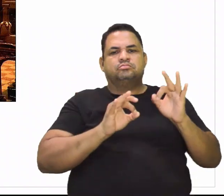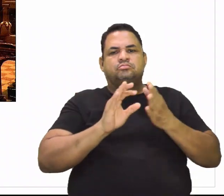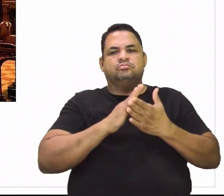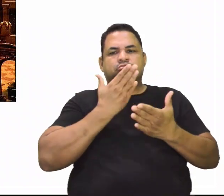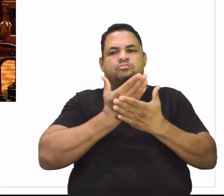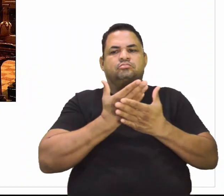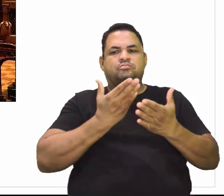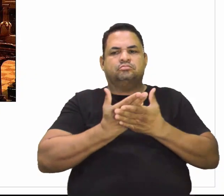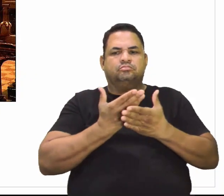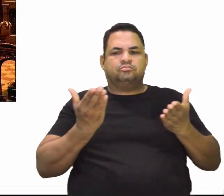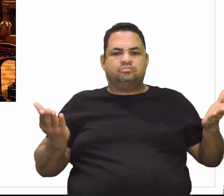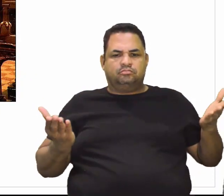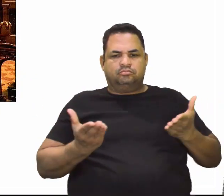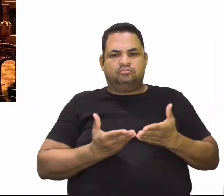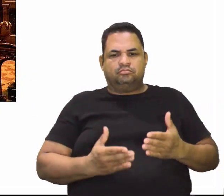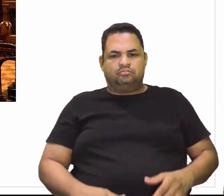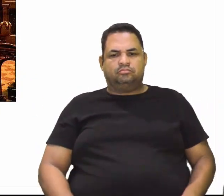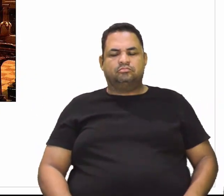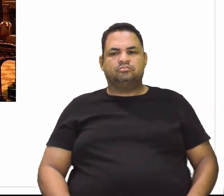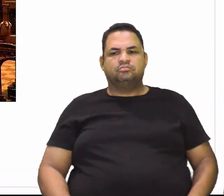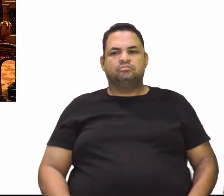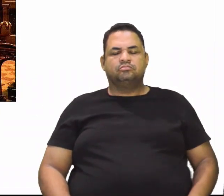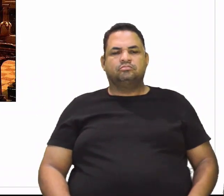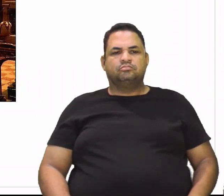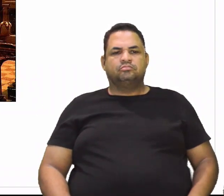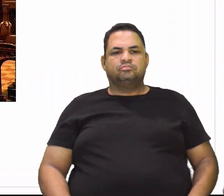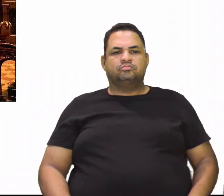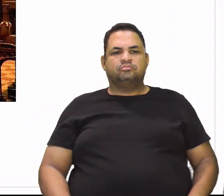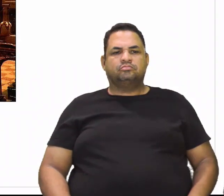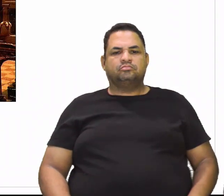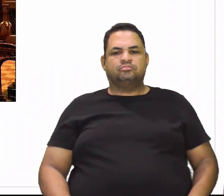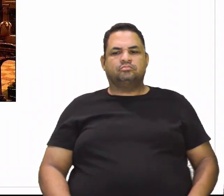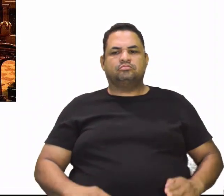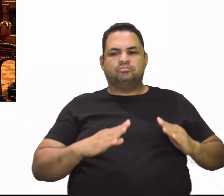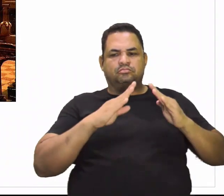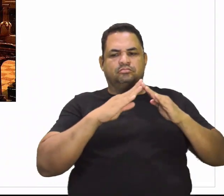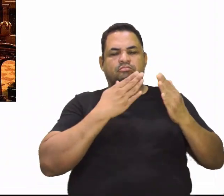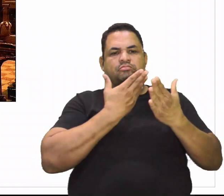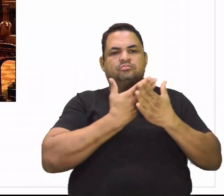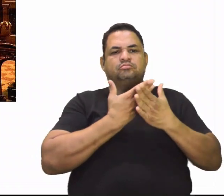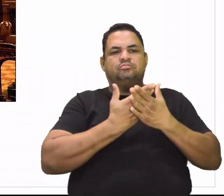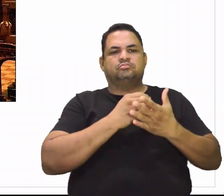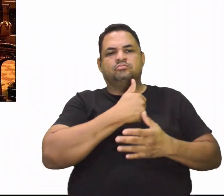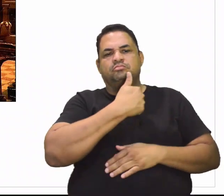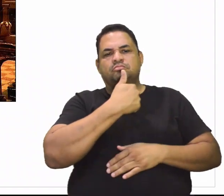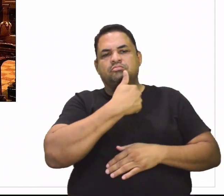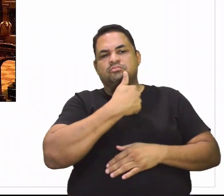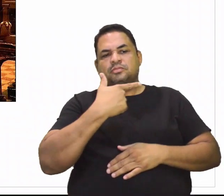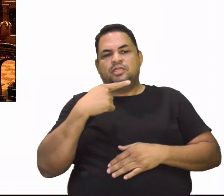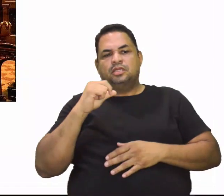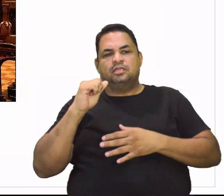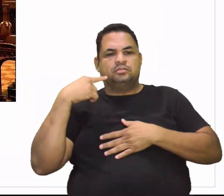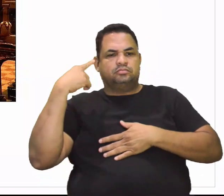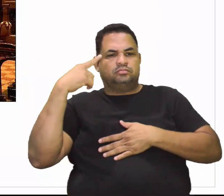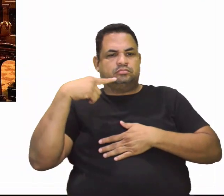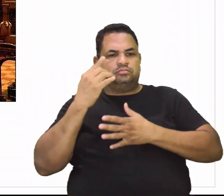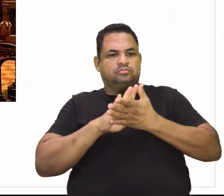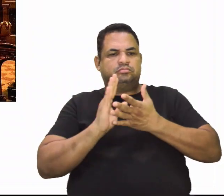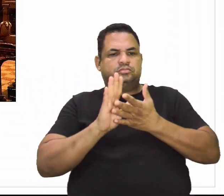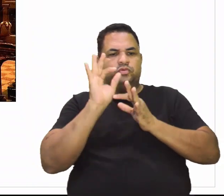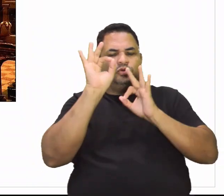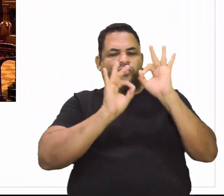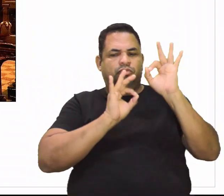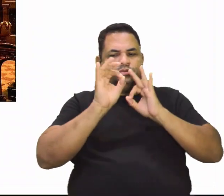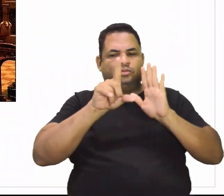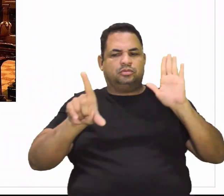estudadas até hoje, essas leis romanas. Esse colégio de 10 magistrados, decêmviros, é que vão definir a lei.